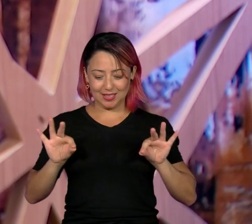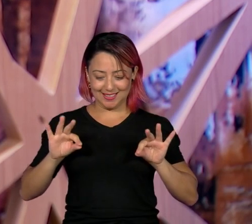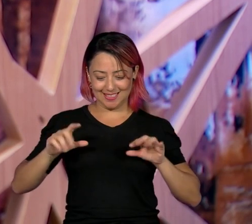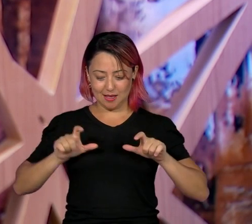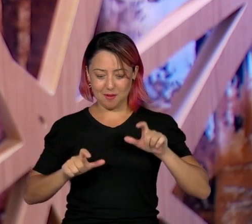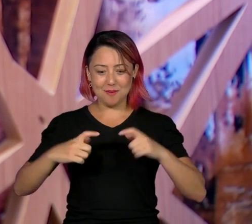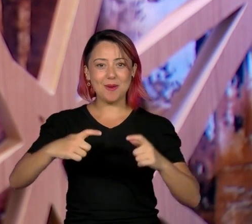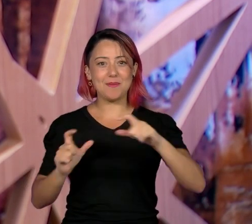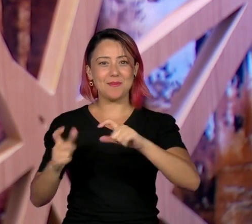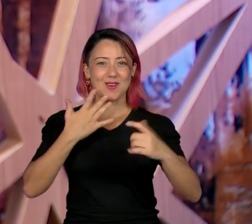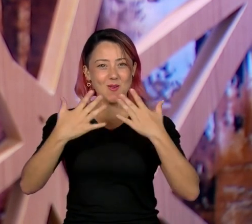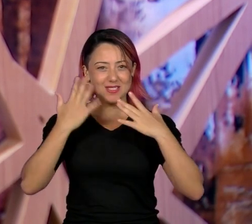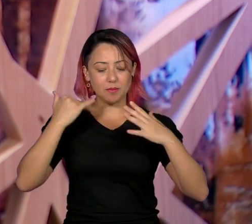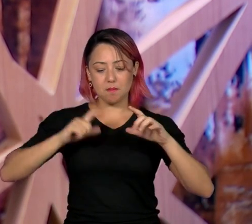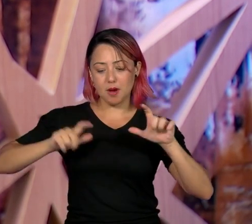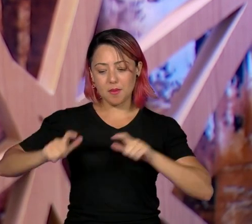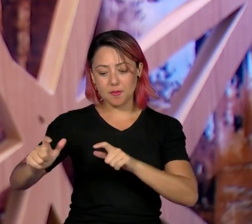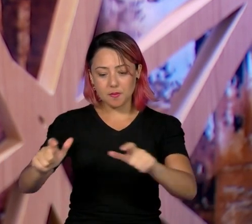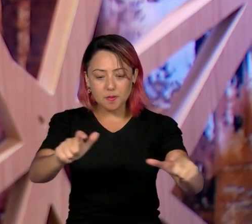narrativizar e elaborar também